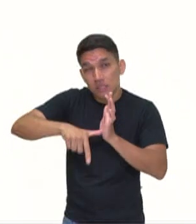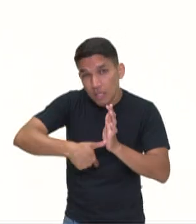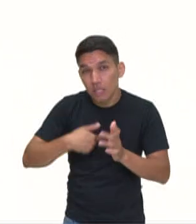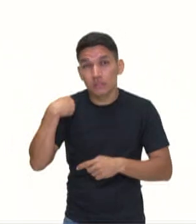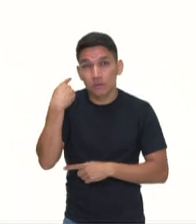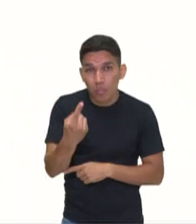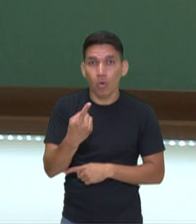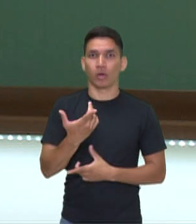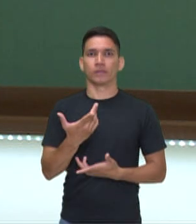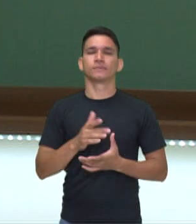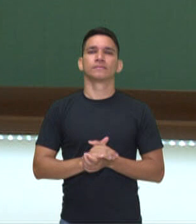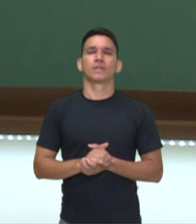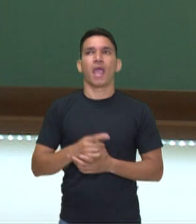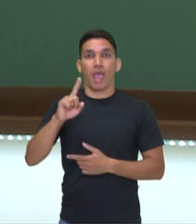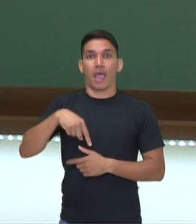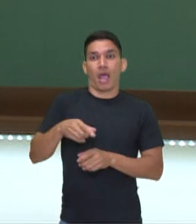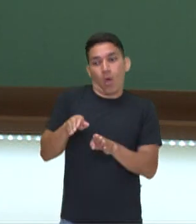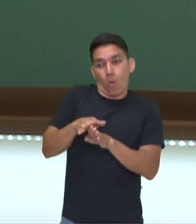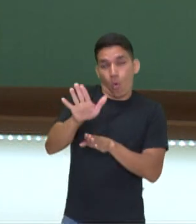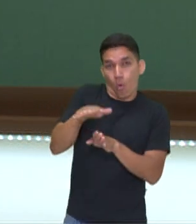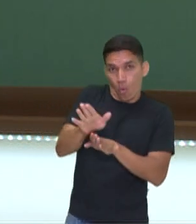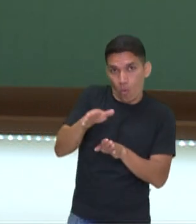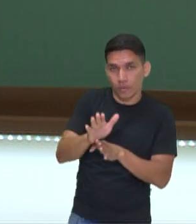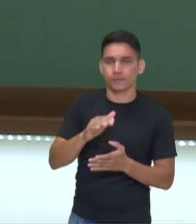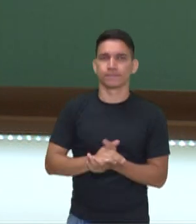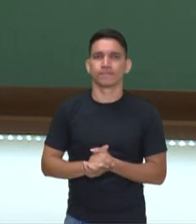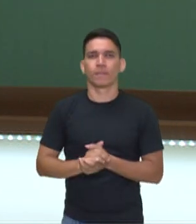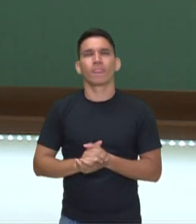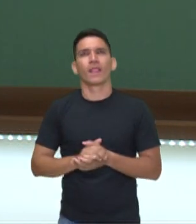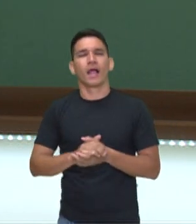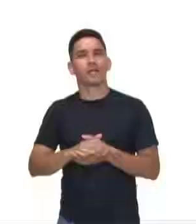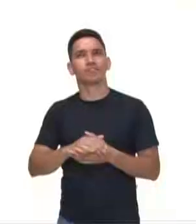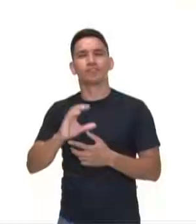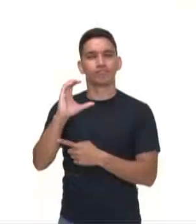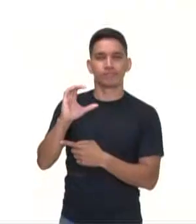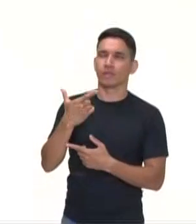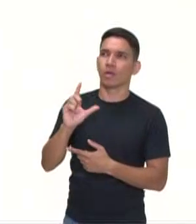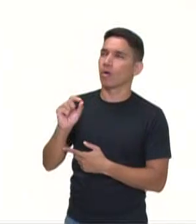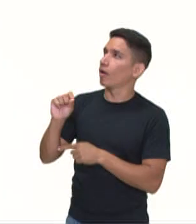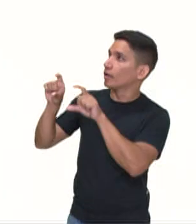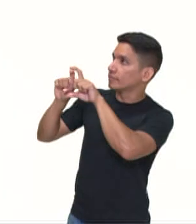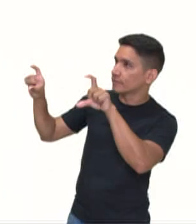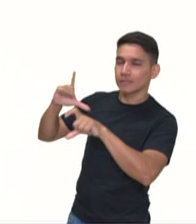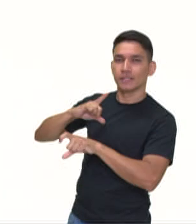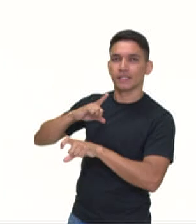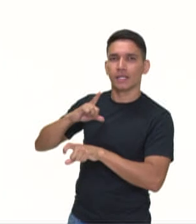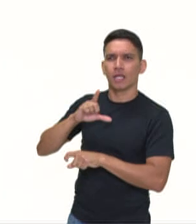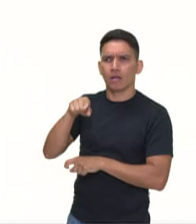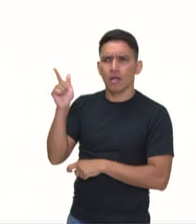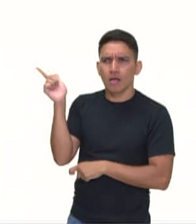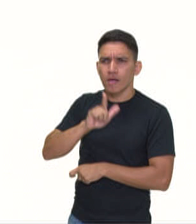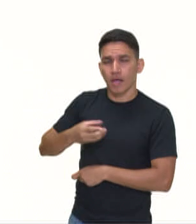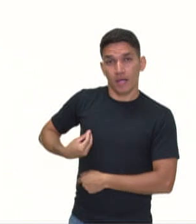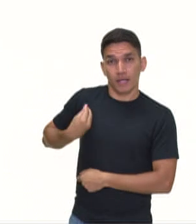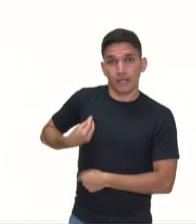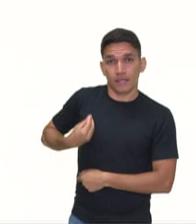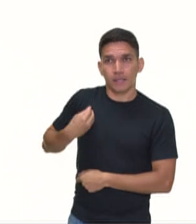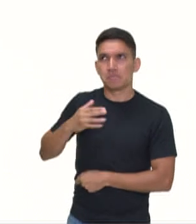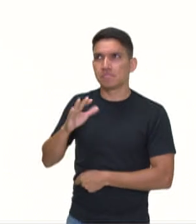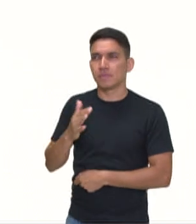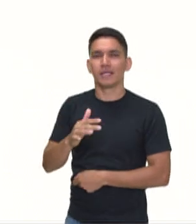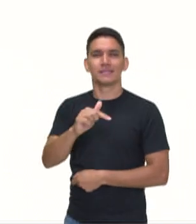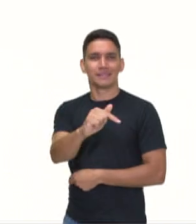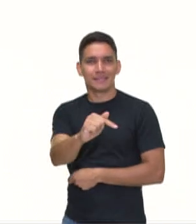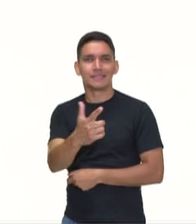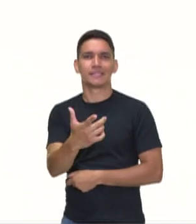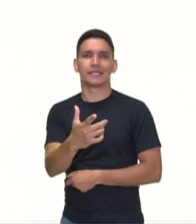ideia, advice, um conselho. E a letra C, you leave school at 17, but you still have